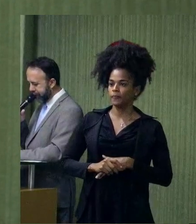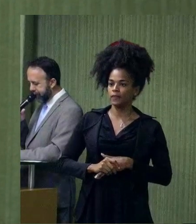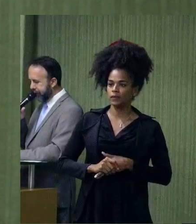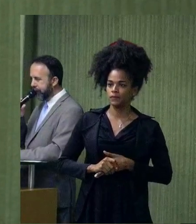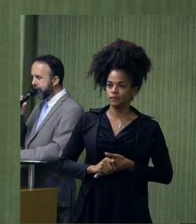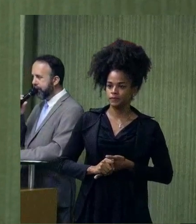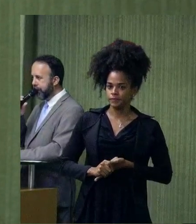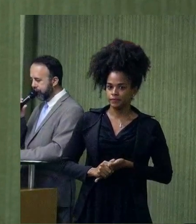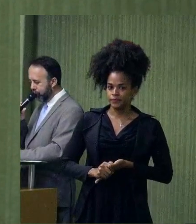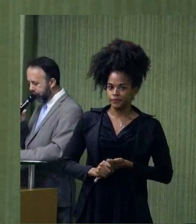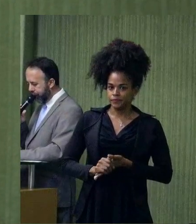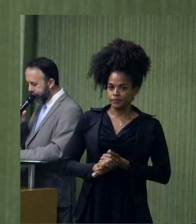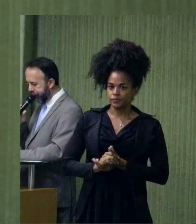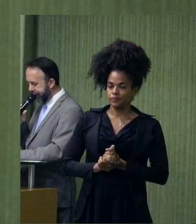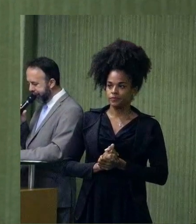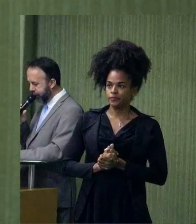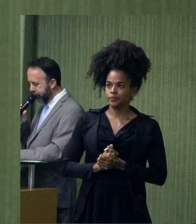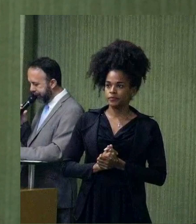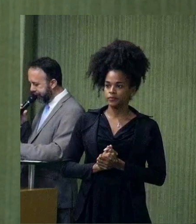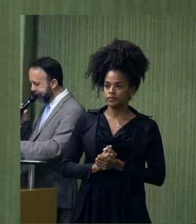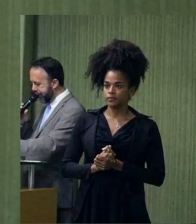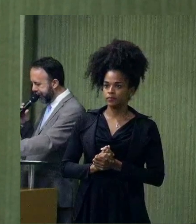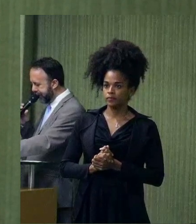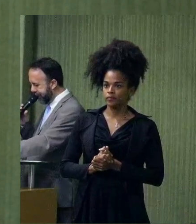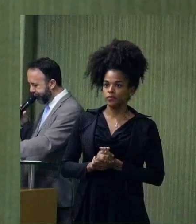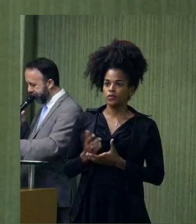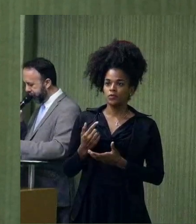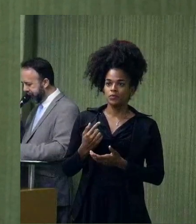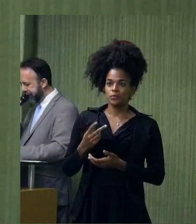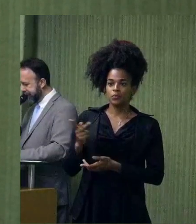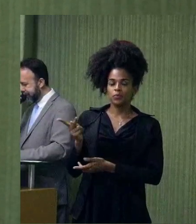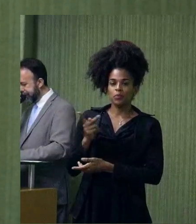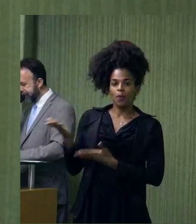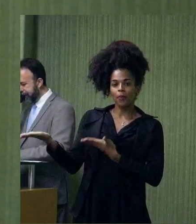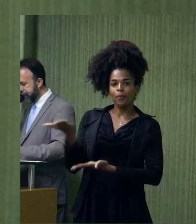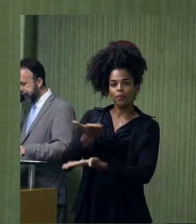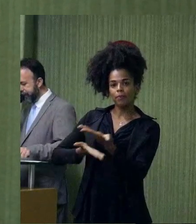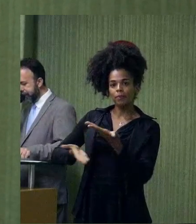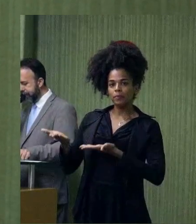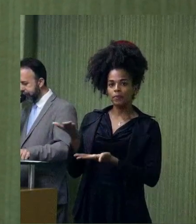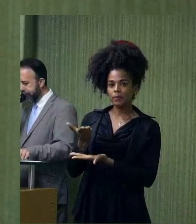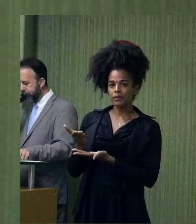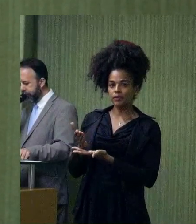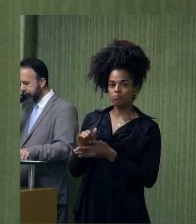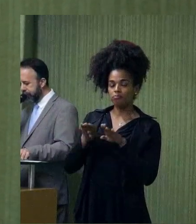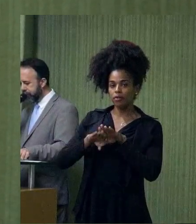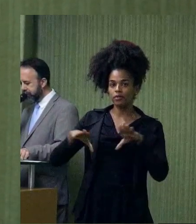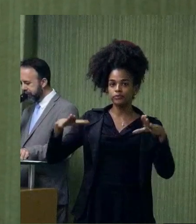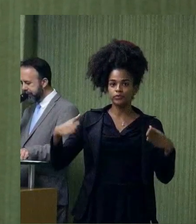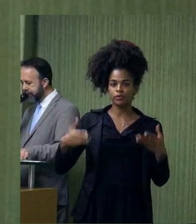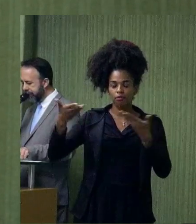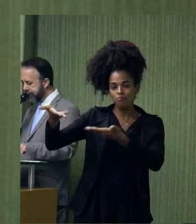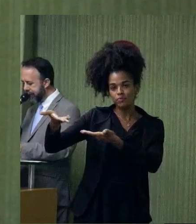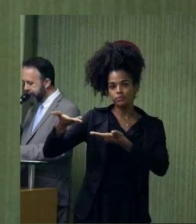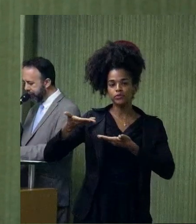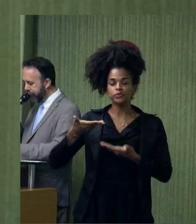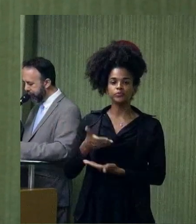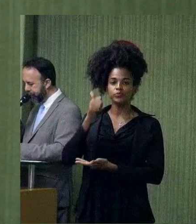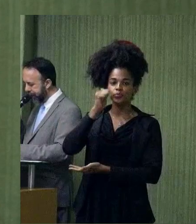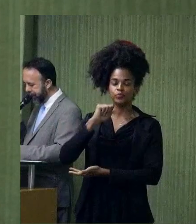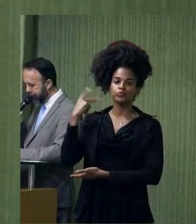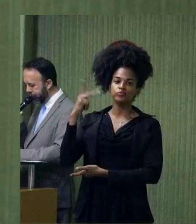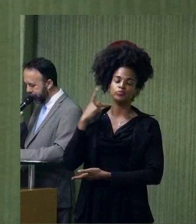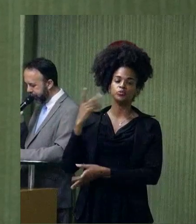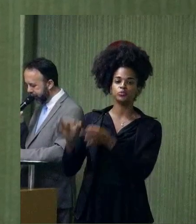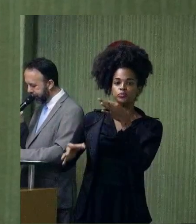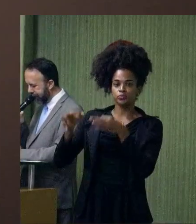filho e como mediadora desta mesa convida-se a excelentíssima senhora promotora de Justiça do Ministério Público de